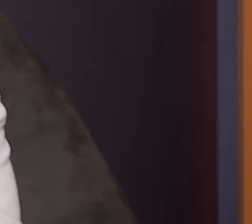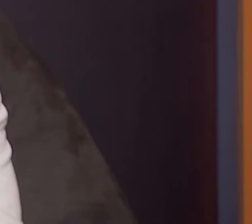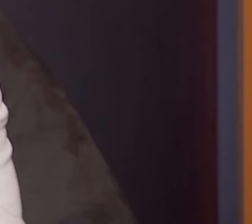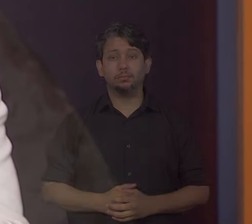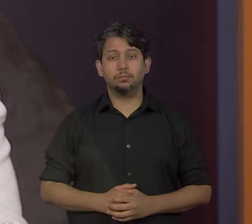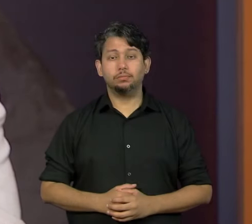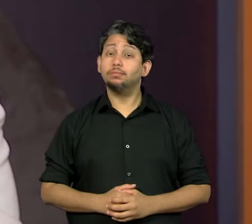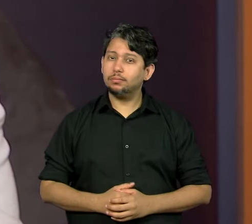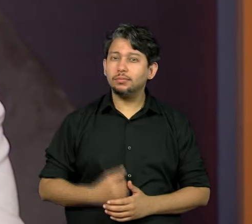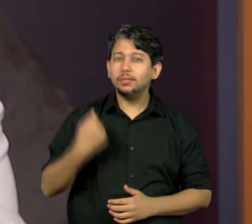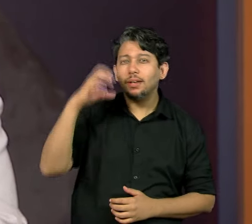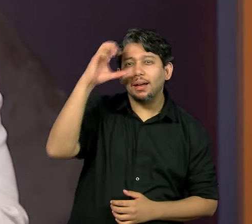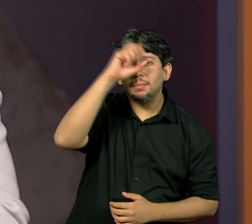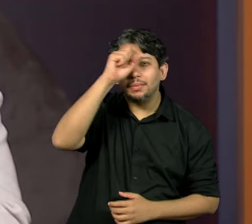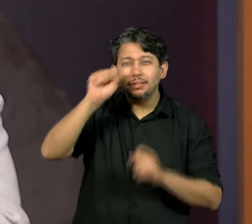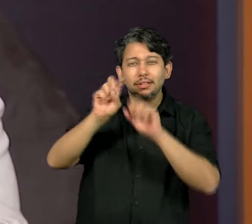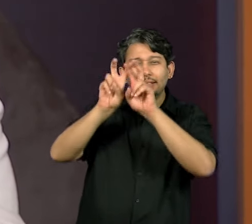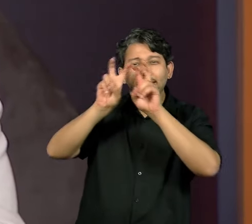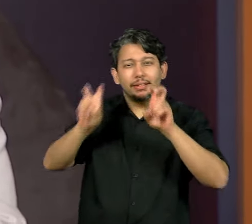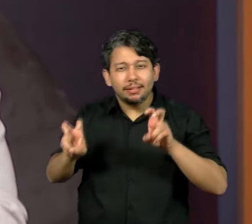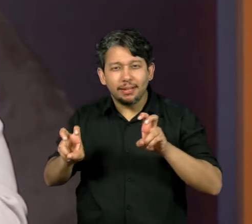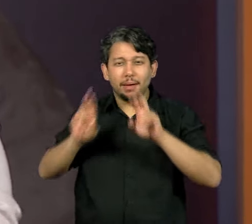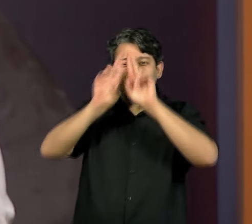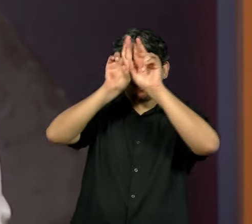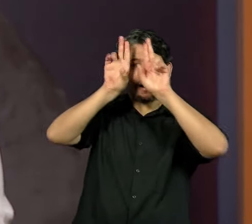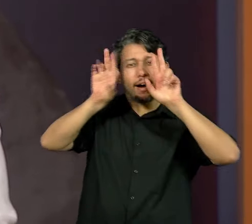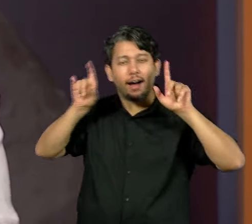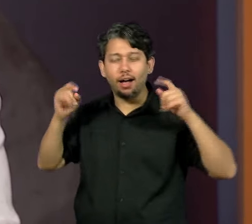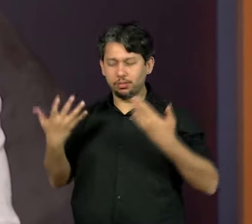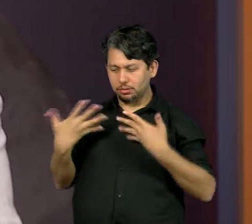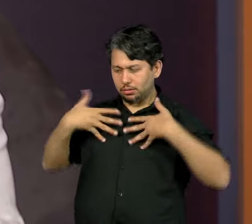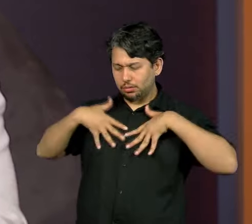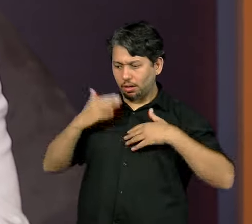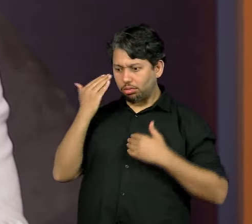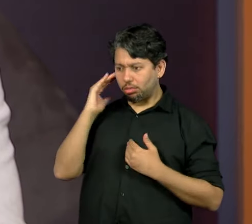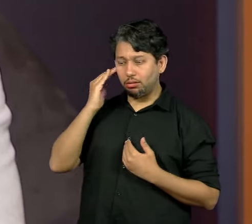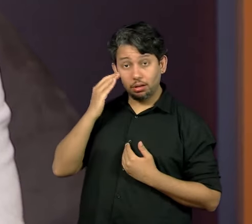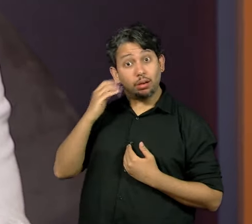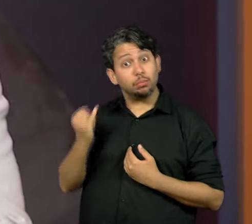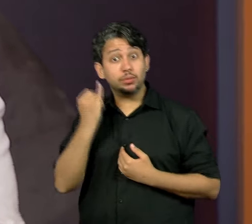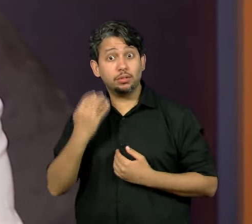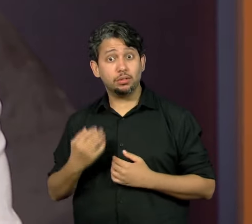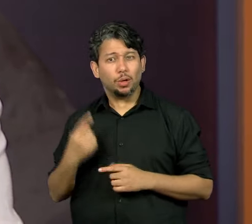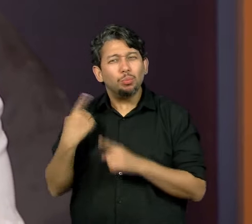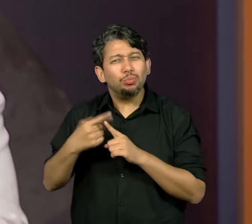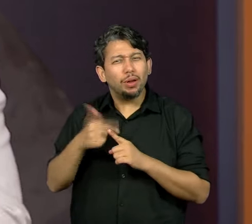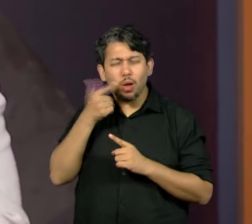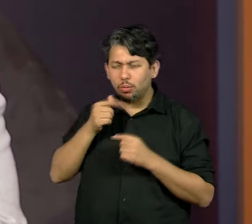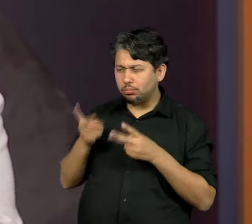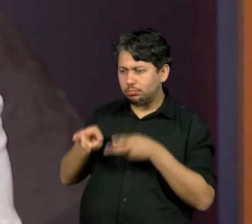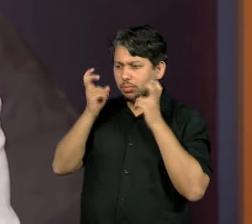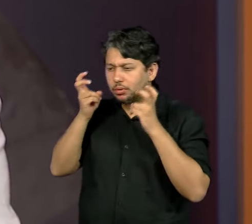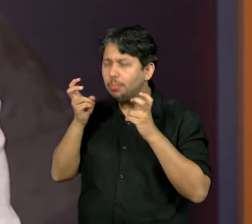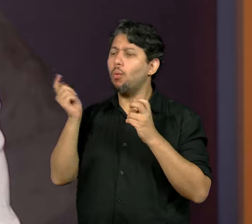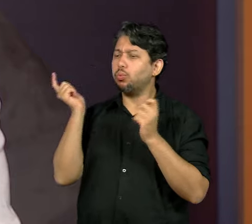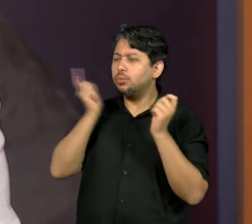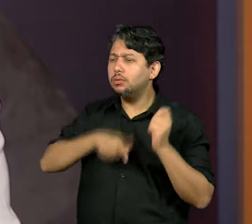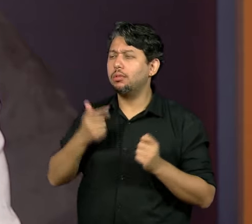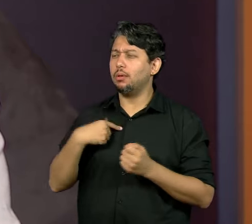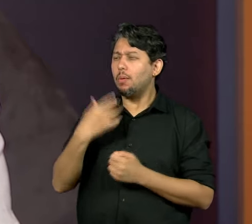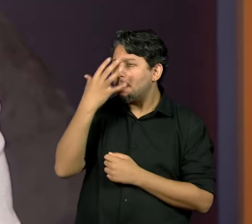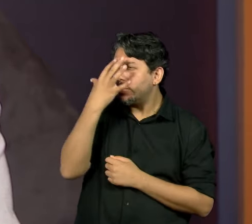O letramento racial é um conceito potente que estimula a capacidade de compreender, analisar e criticar as